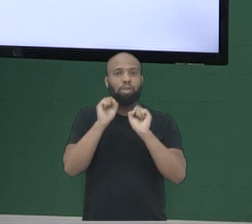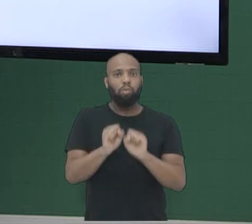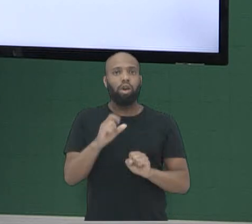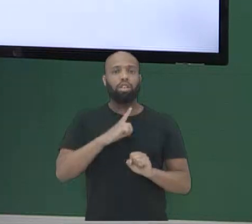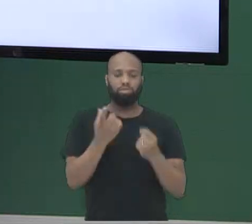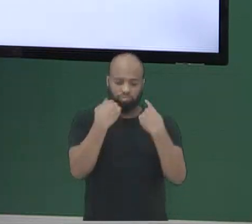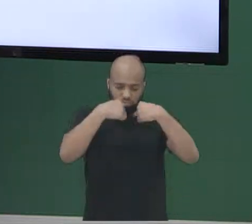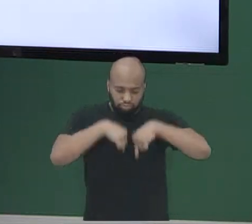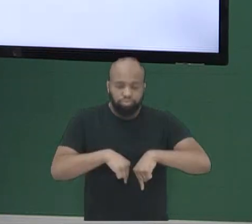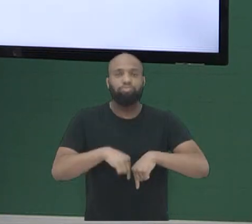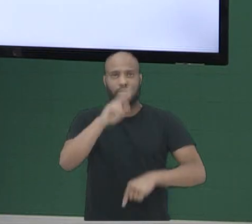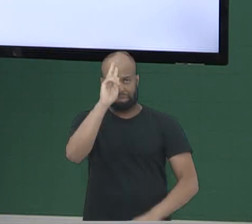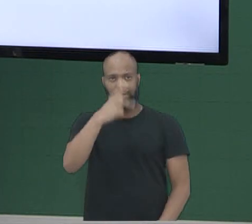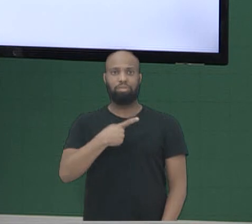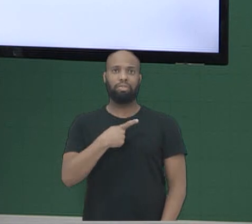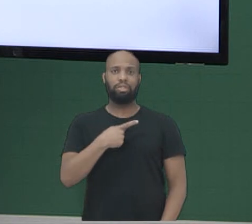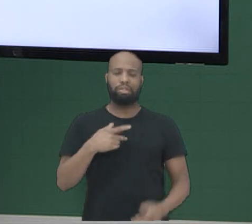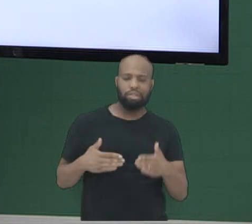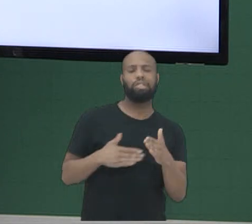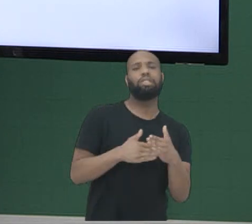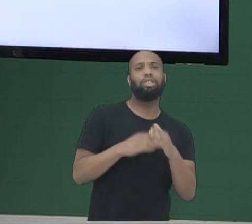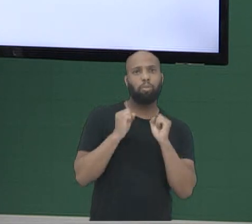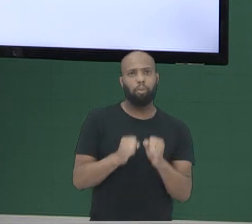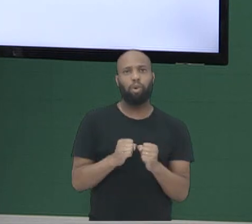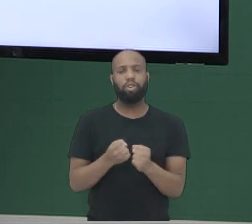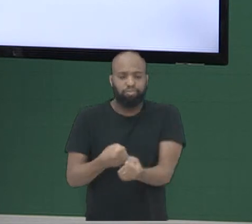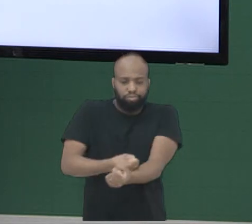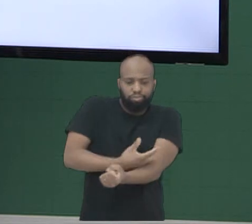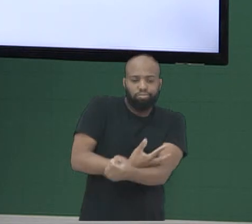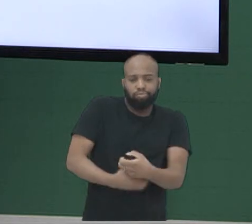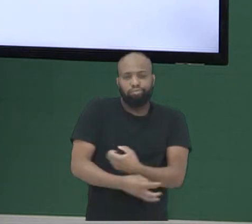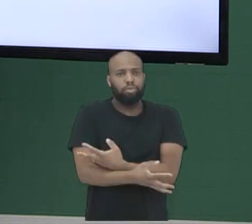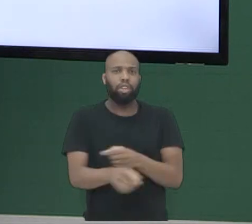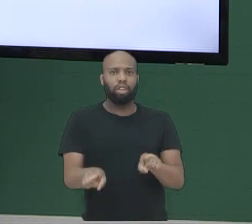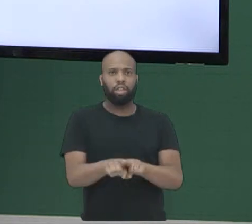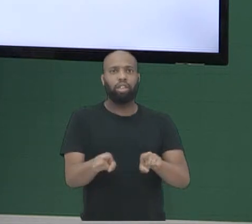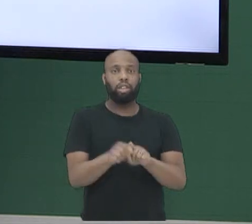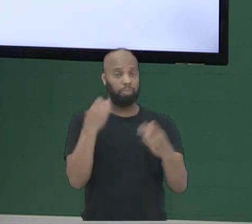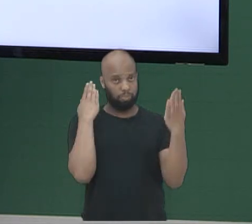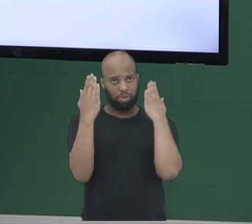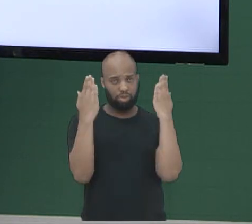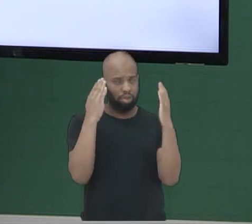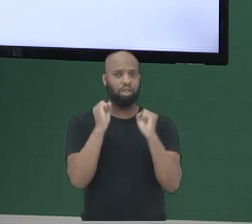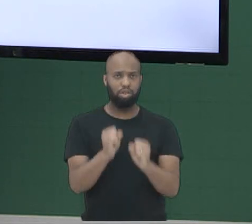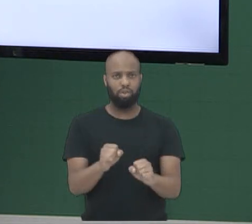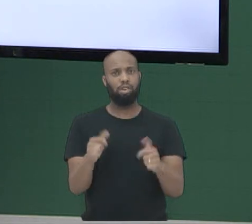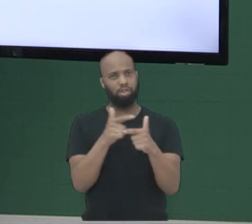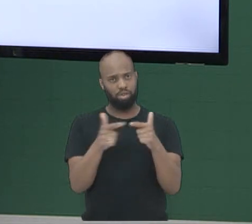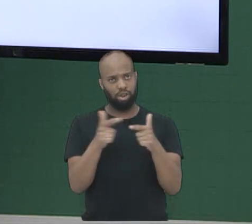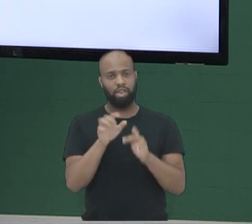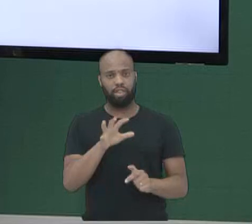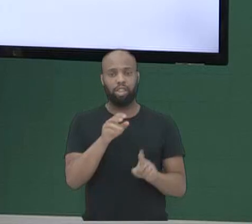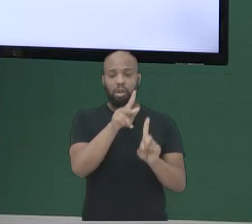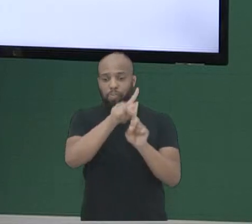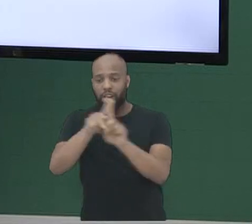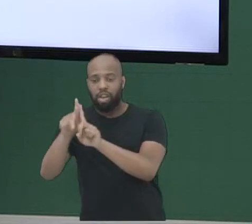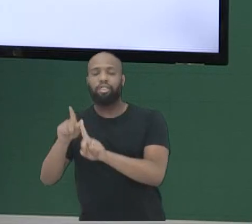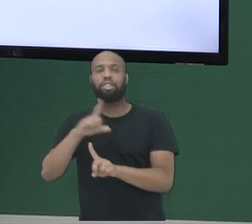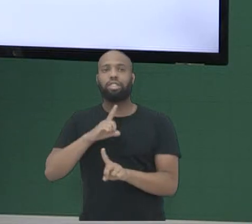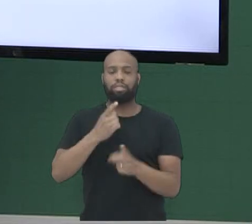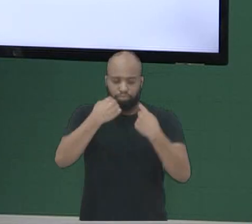livro. Mas nós temos um obstáculo. Qual é o obstáculo? É essa garota que